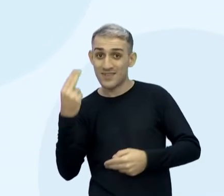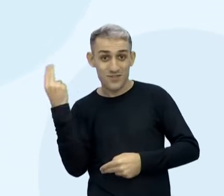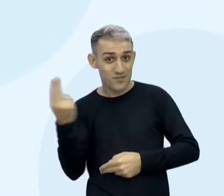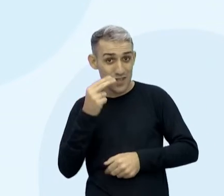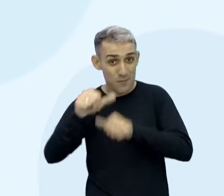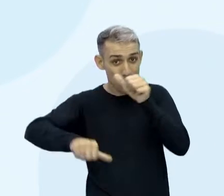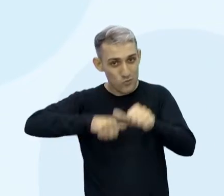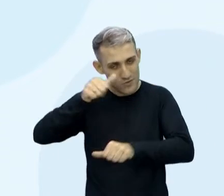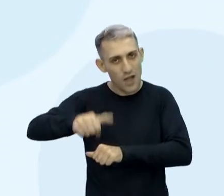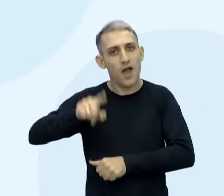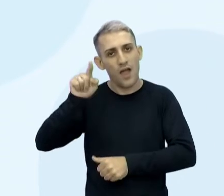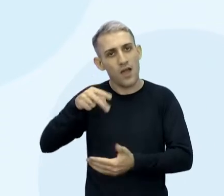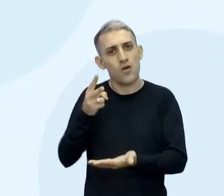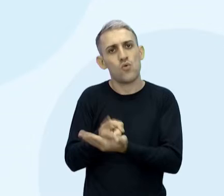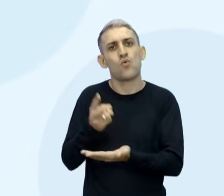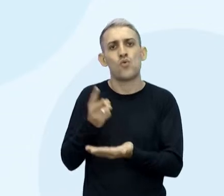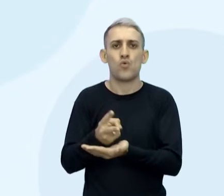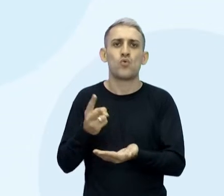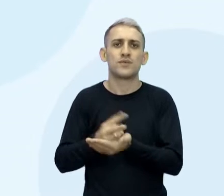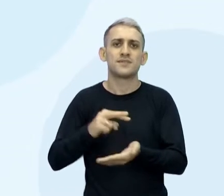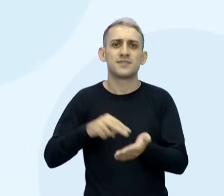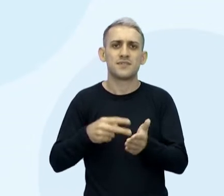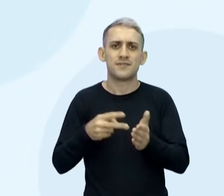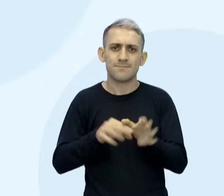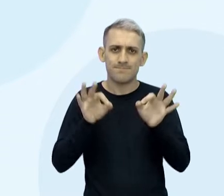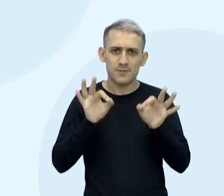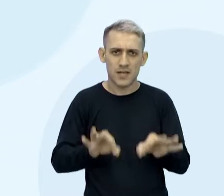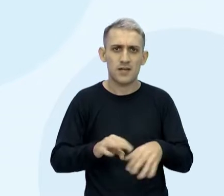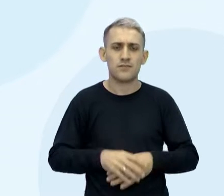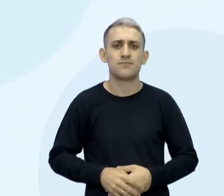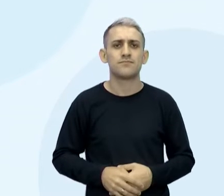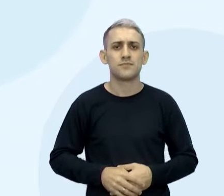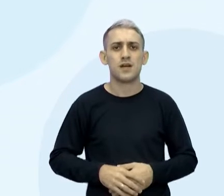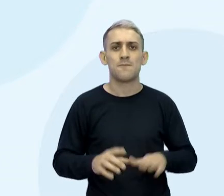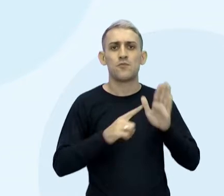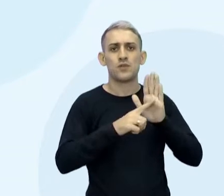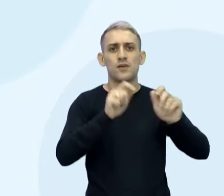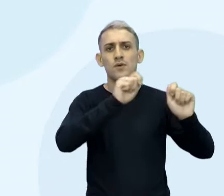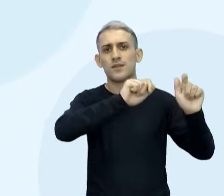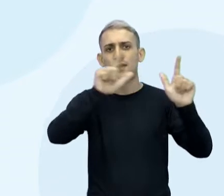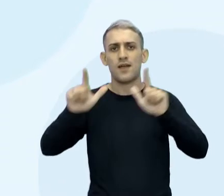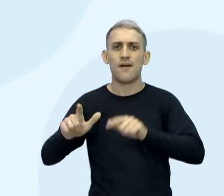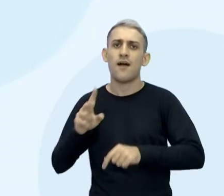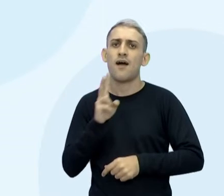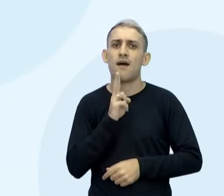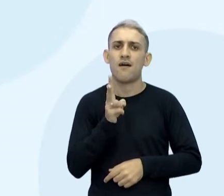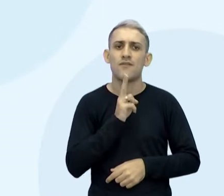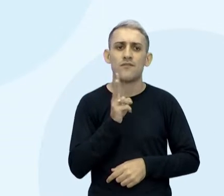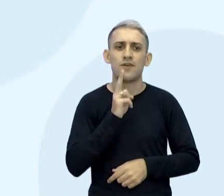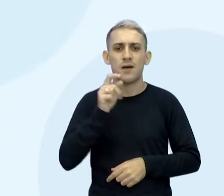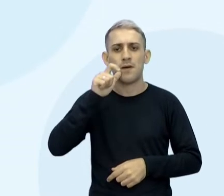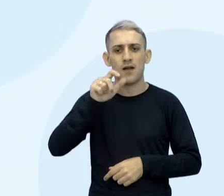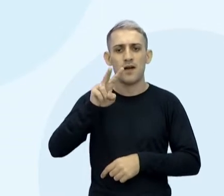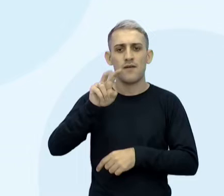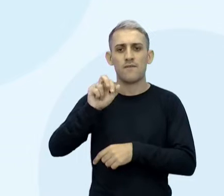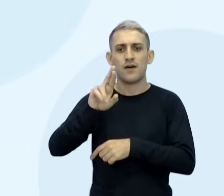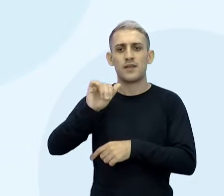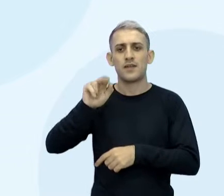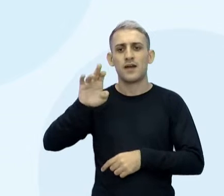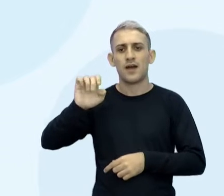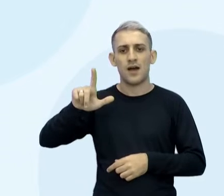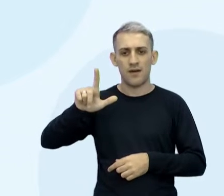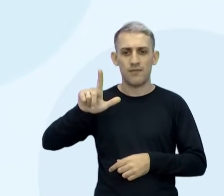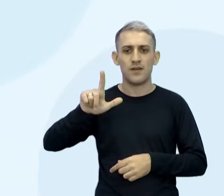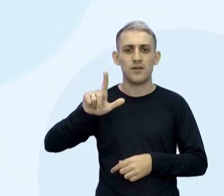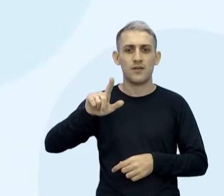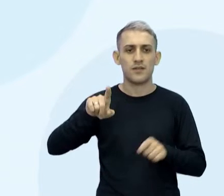mudar é constante, é uma coisa que é fixa. Então está aparecendo na tela, escrito em verde, a palavra variável. E aí